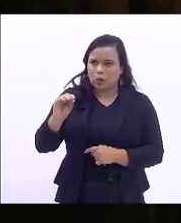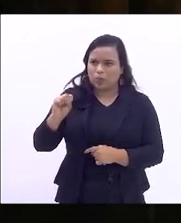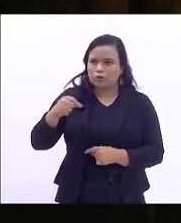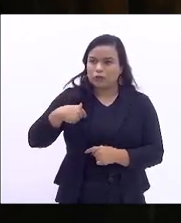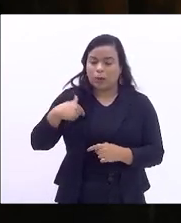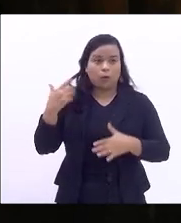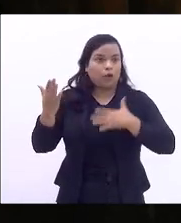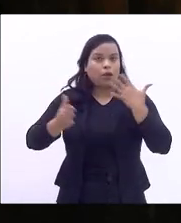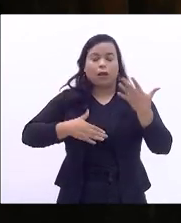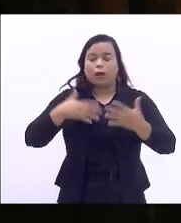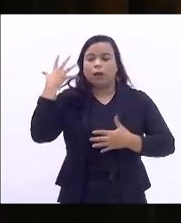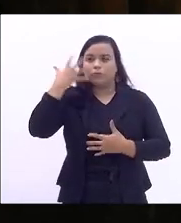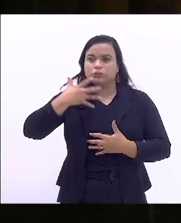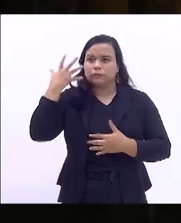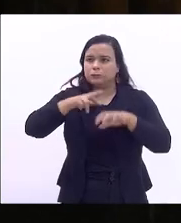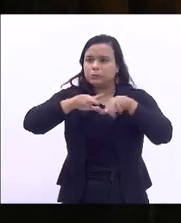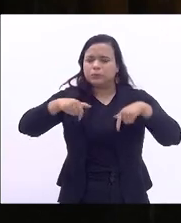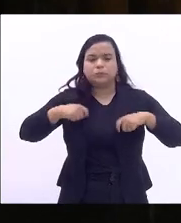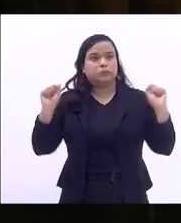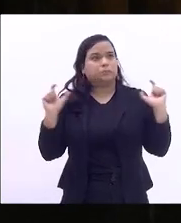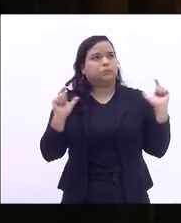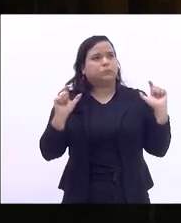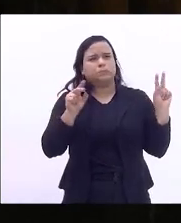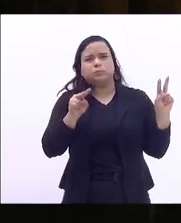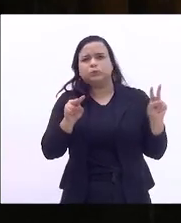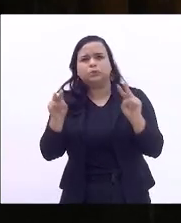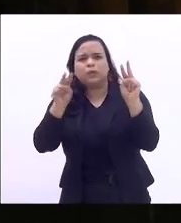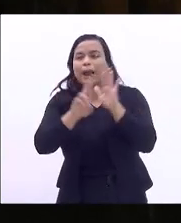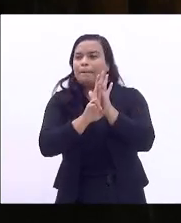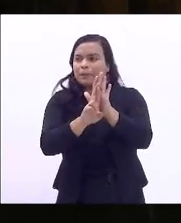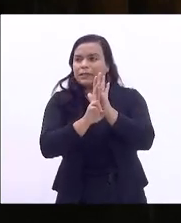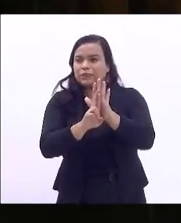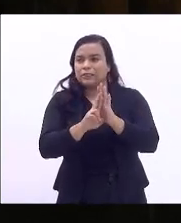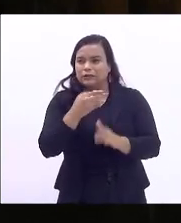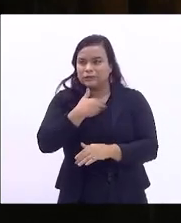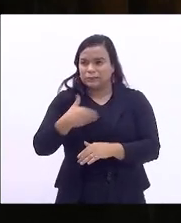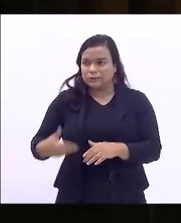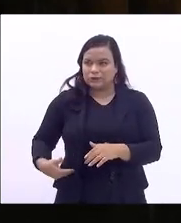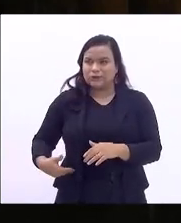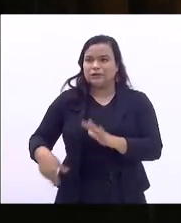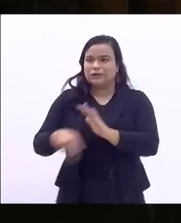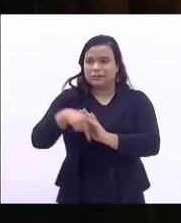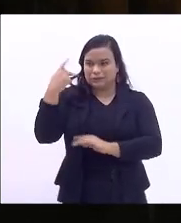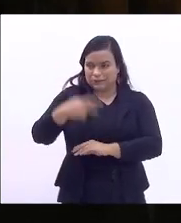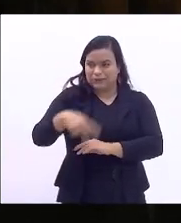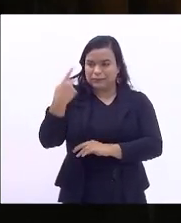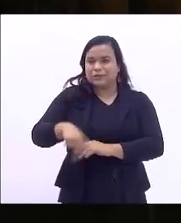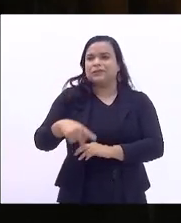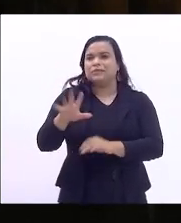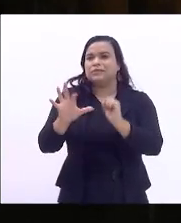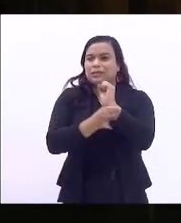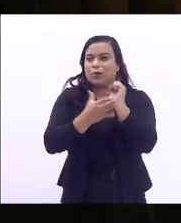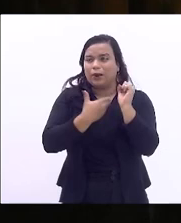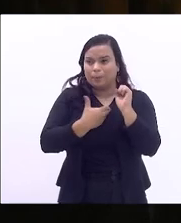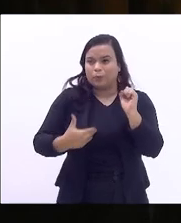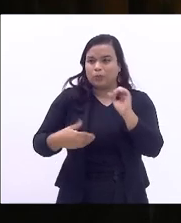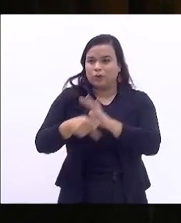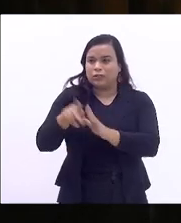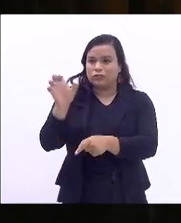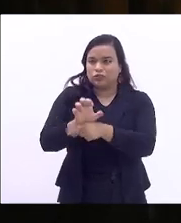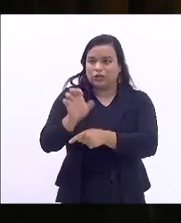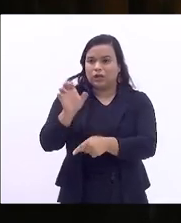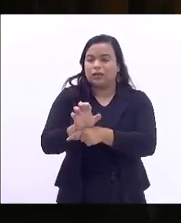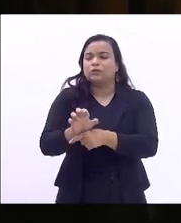fala que houve de vários representantes da Segurança Pública do nosso Estado do Rio de Janeiro mas especial de